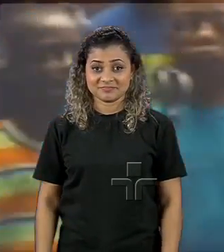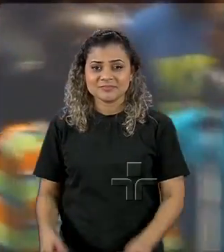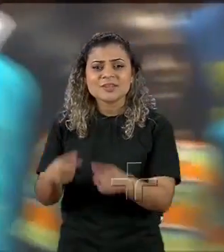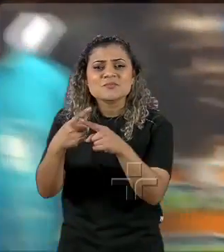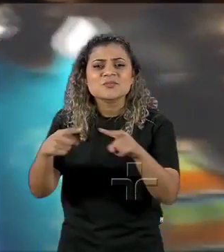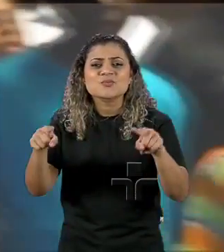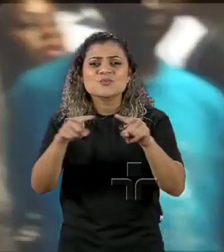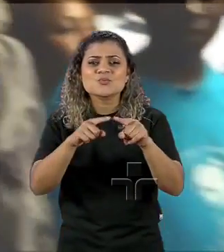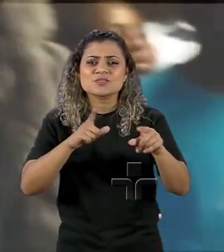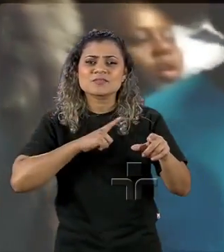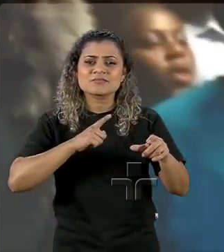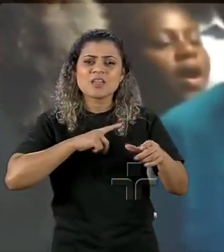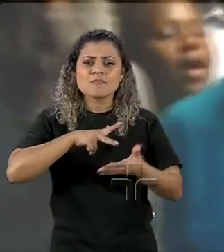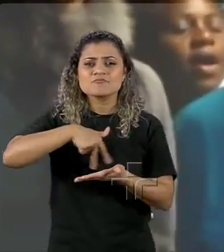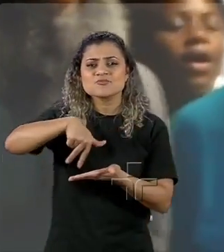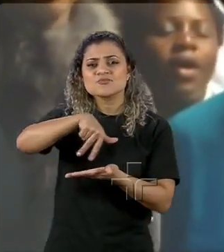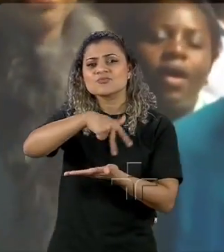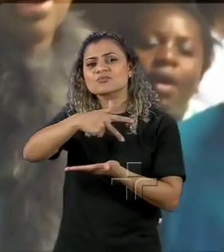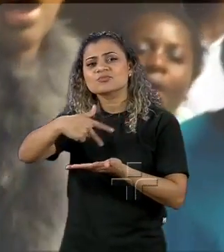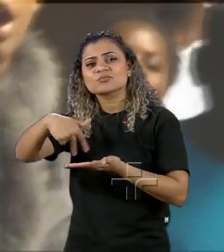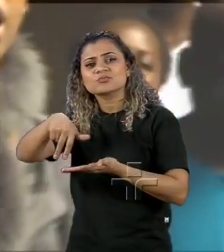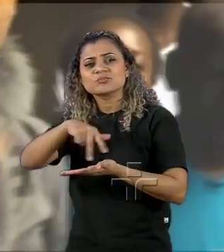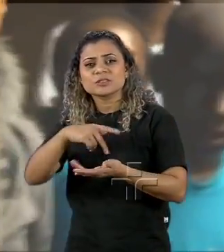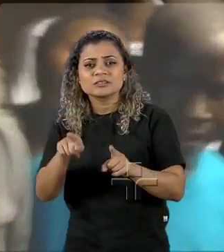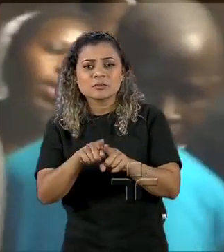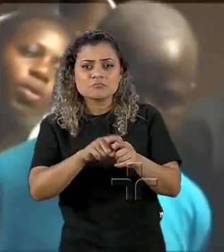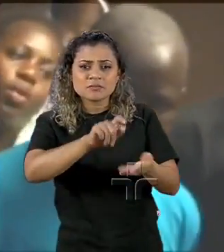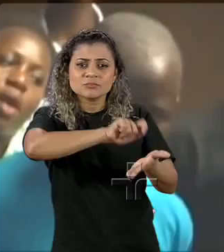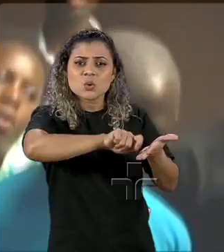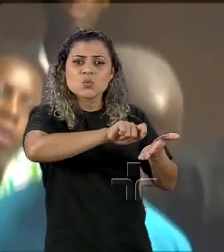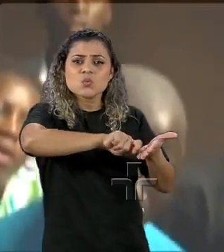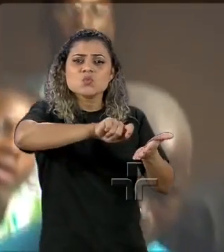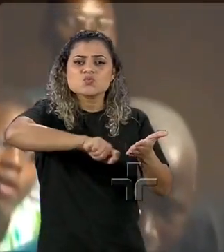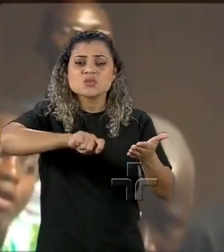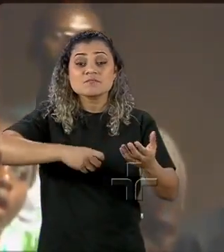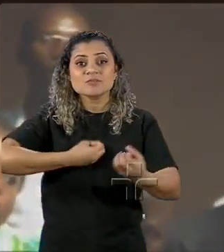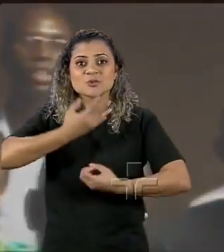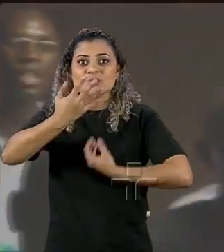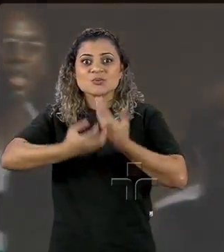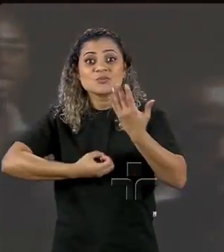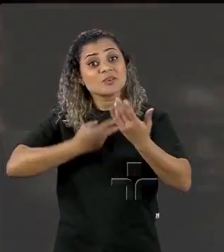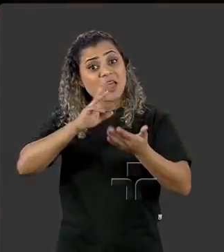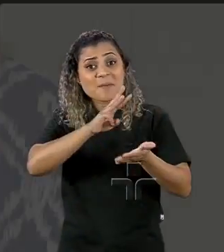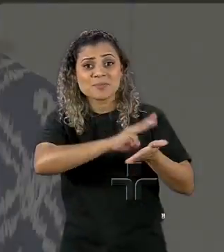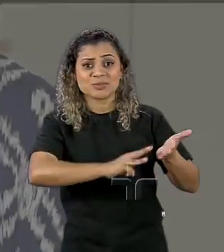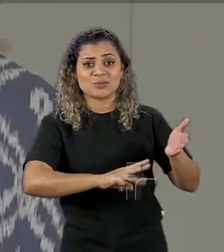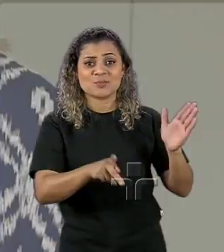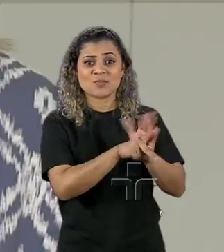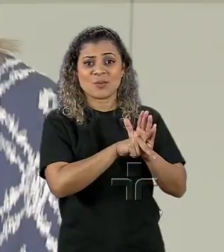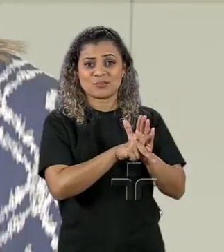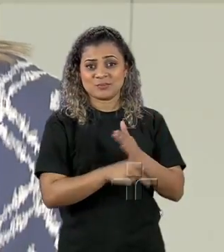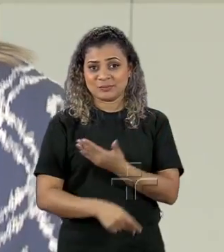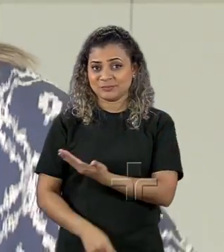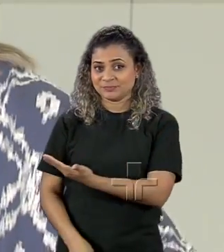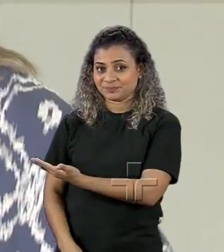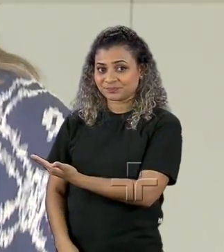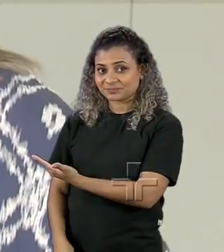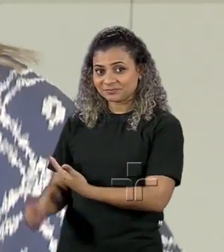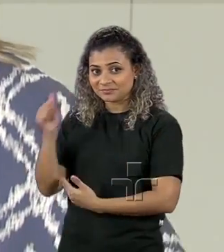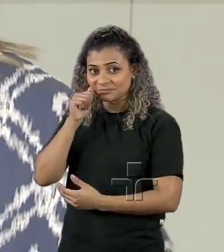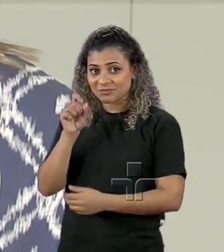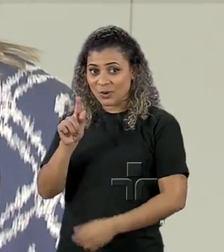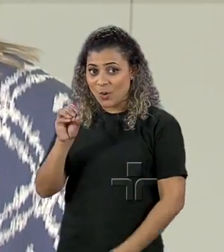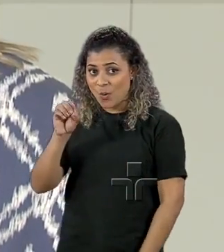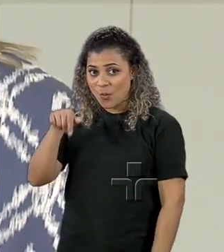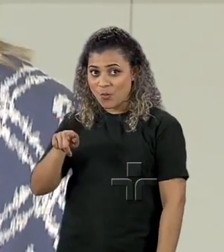Cantoria, percussão corporal, danças circulares e composição coletiva fazem parte da metodologia. Segundo a criadora da ONG,